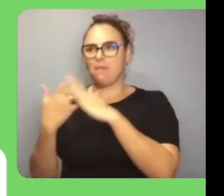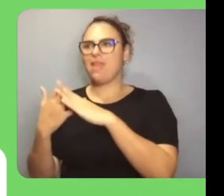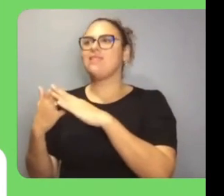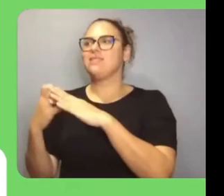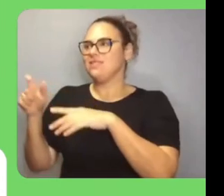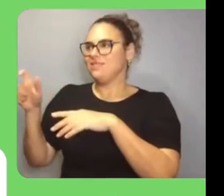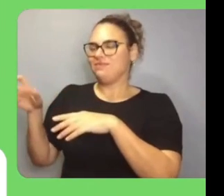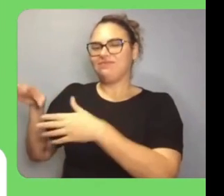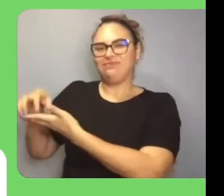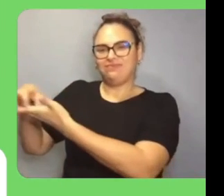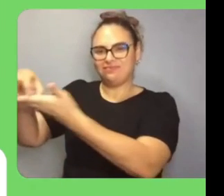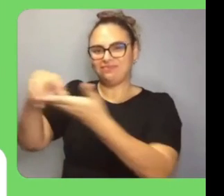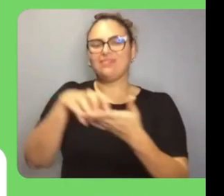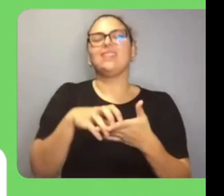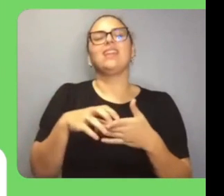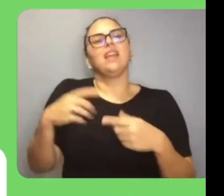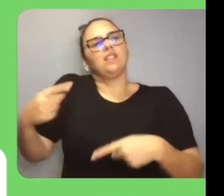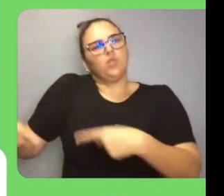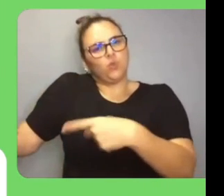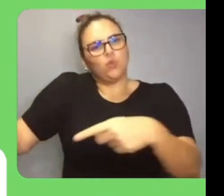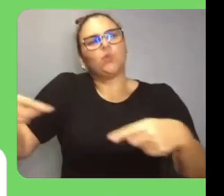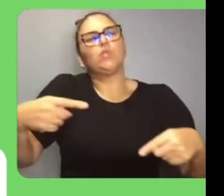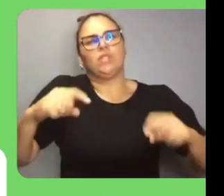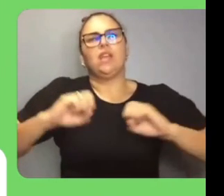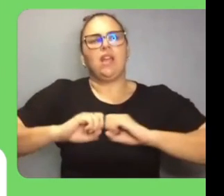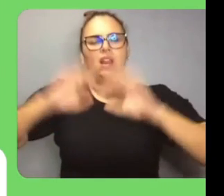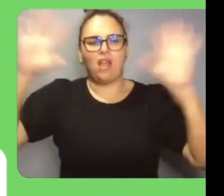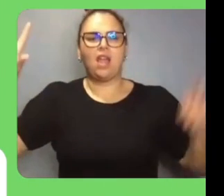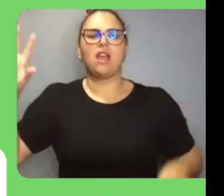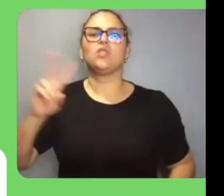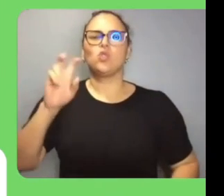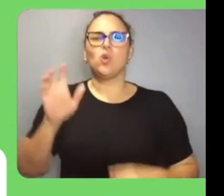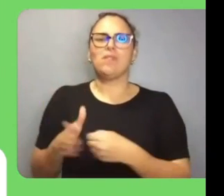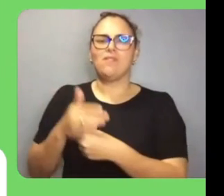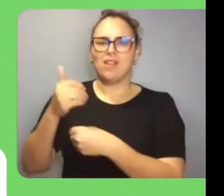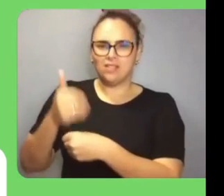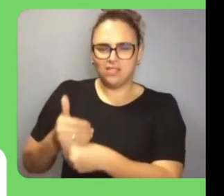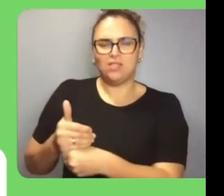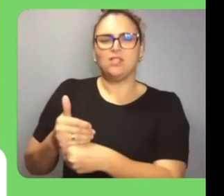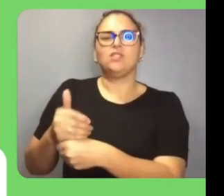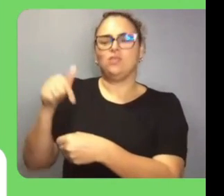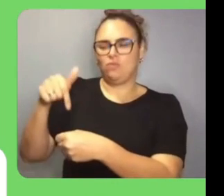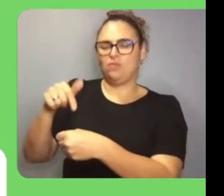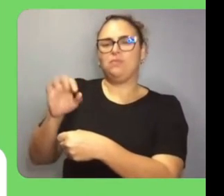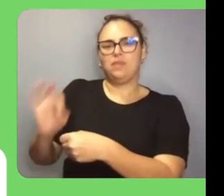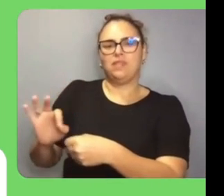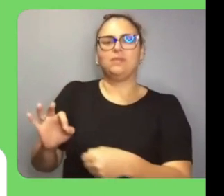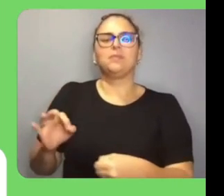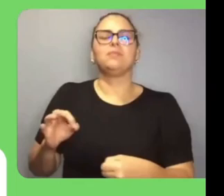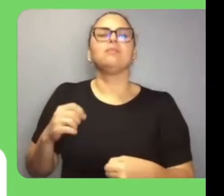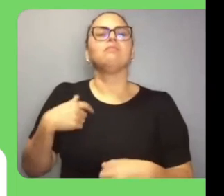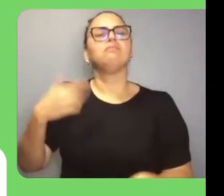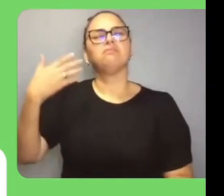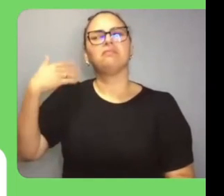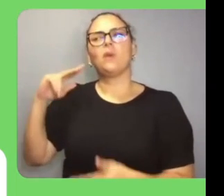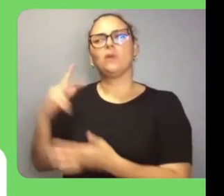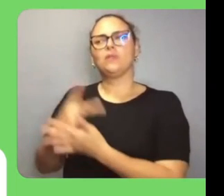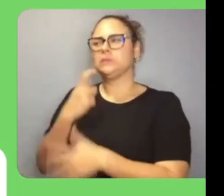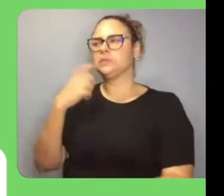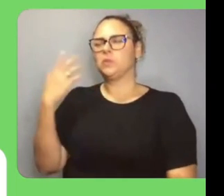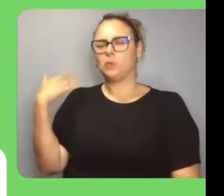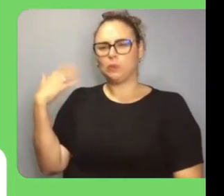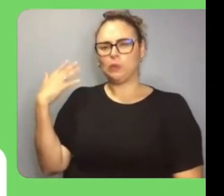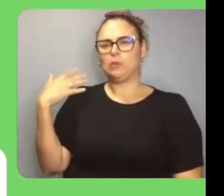discute, assim, para mim, esclarecidamente, assim, questões de fascismo. Endor, né? Que foi uma das últimas que saiu. Nossa, é muito